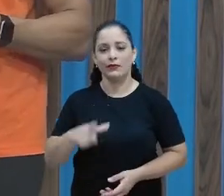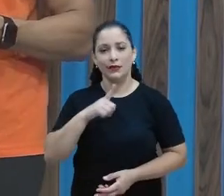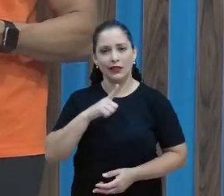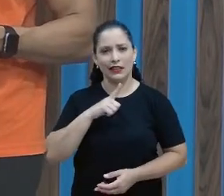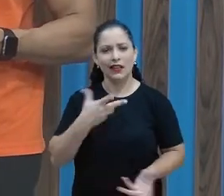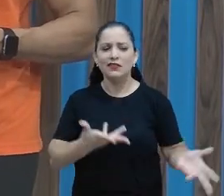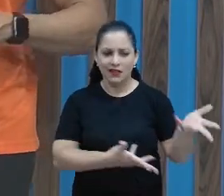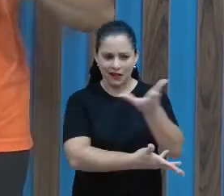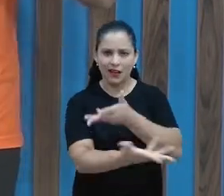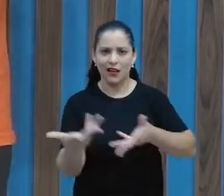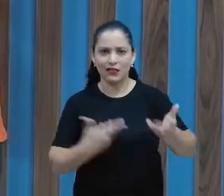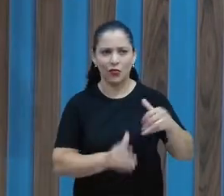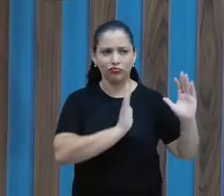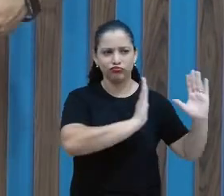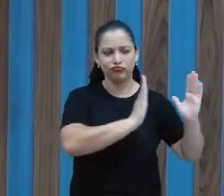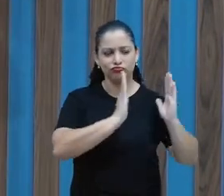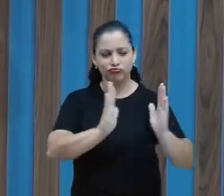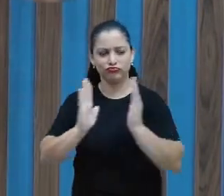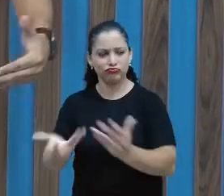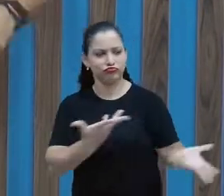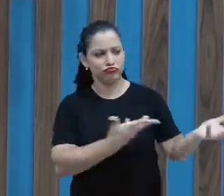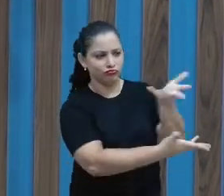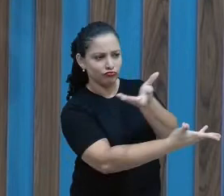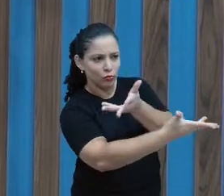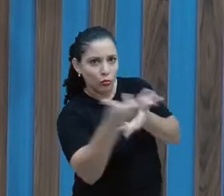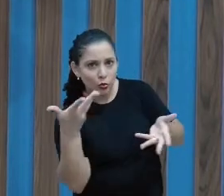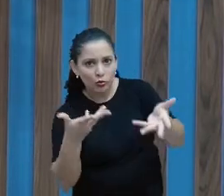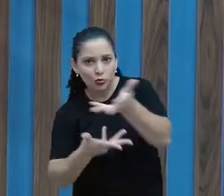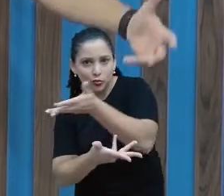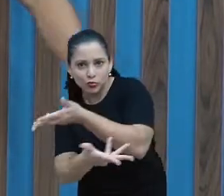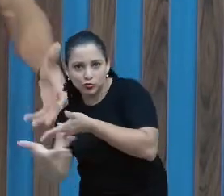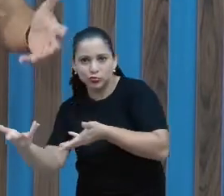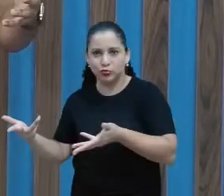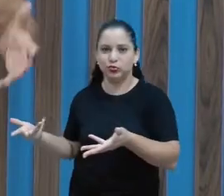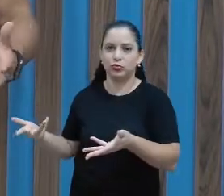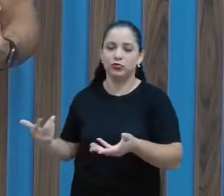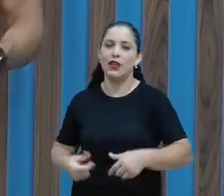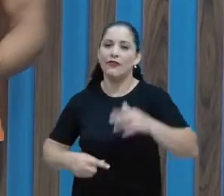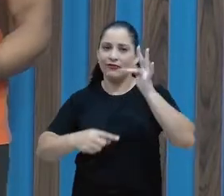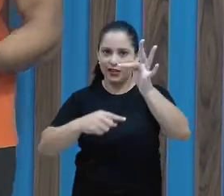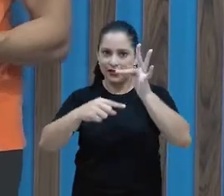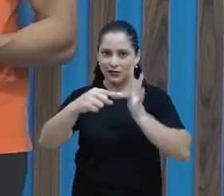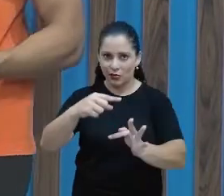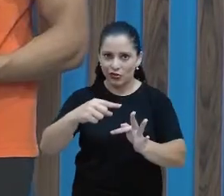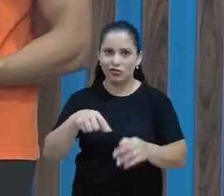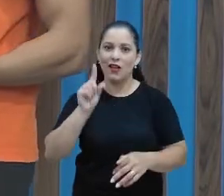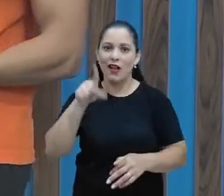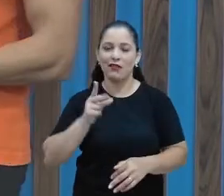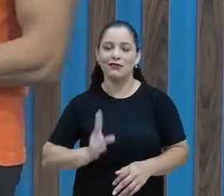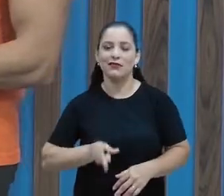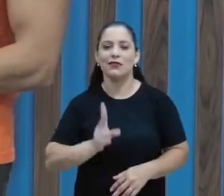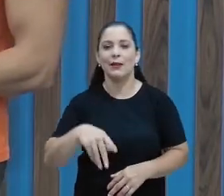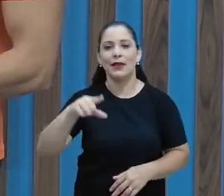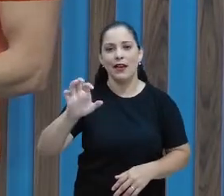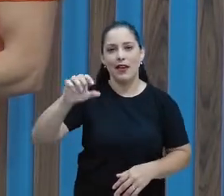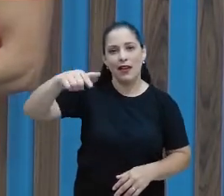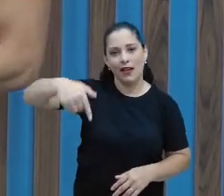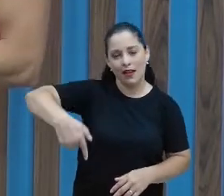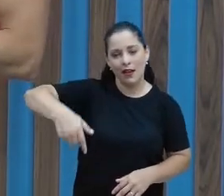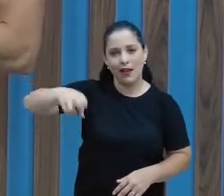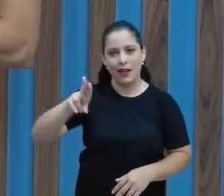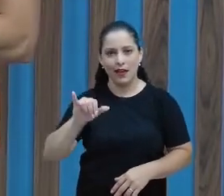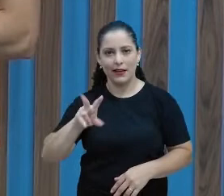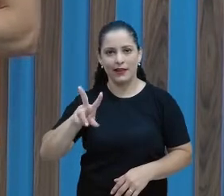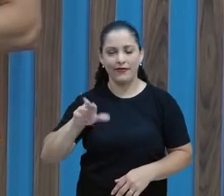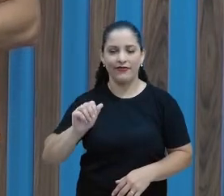essa relação. Para qualquer fração que eu encontrar essa relação, essas frações serão equivalentes a essas frações que